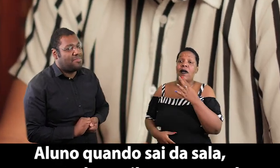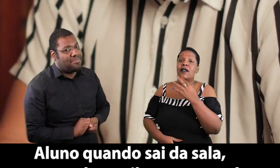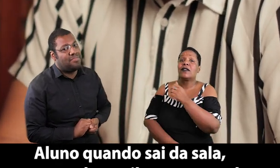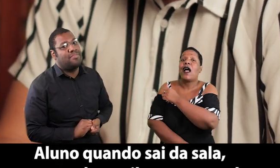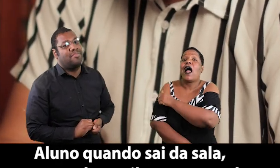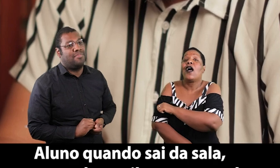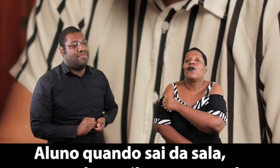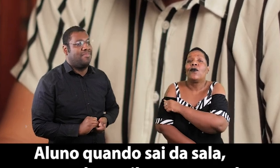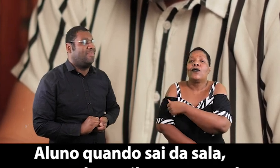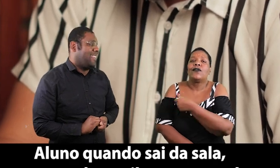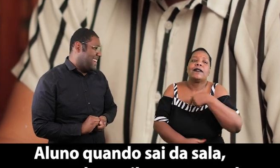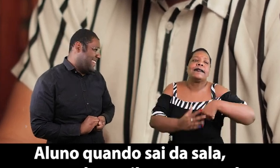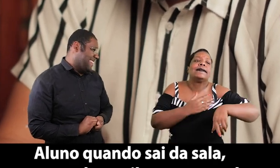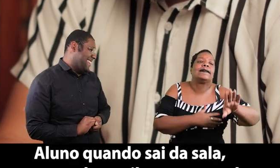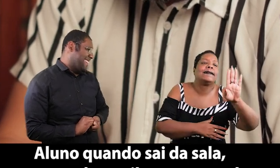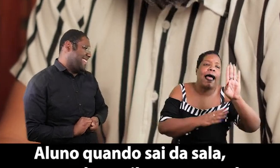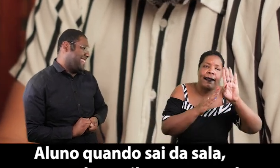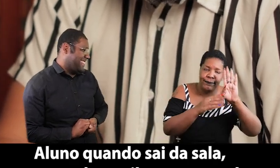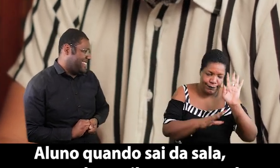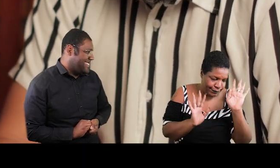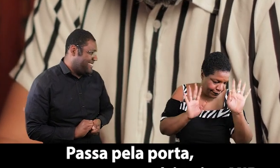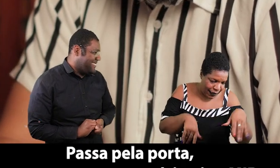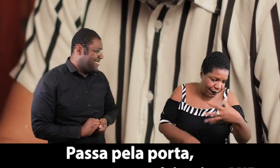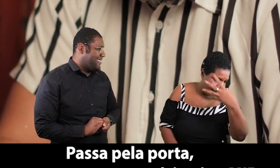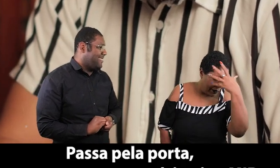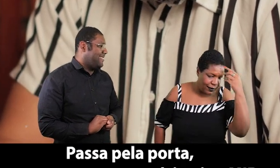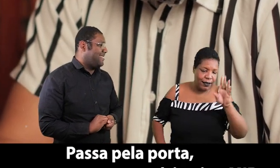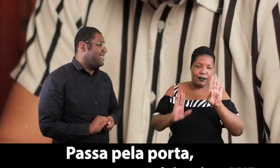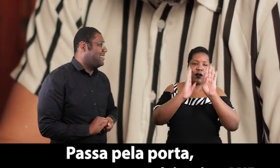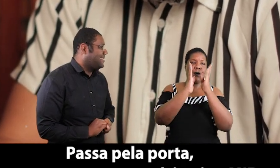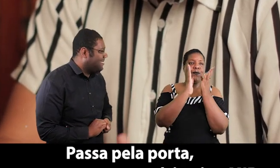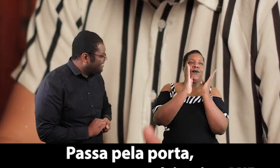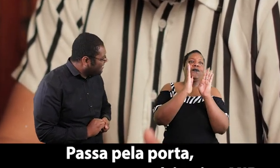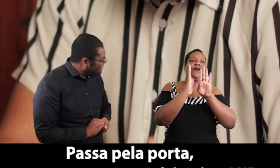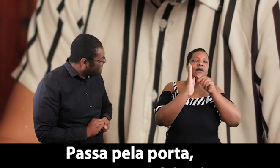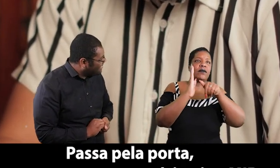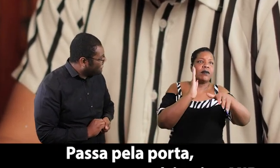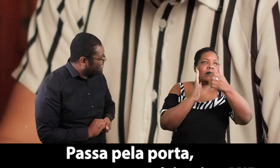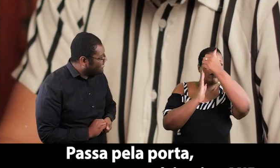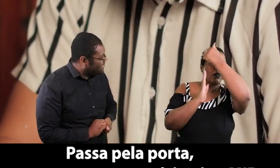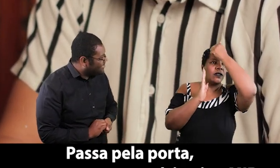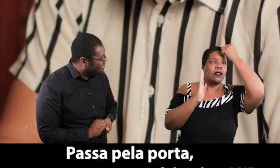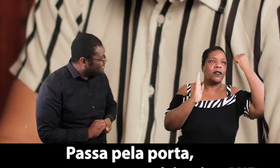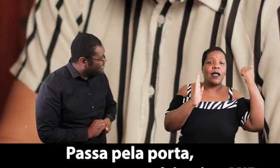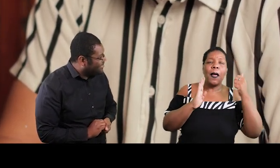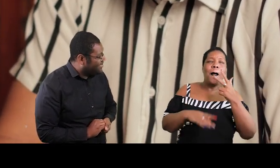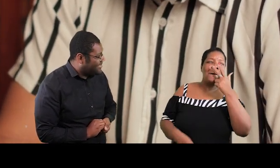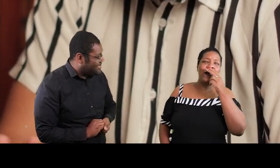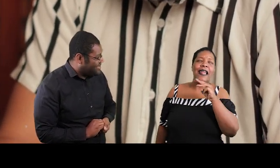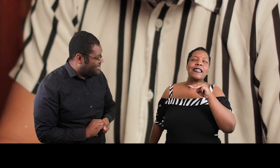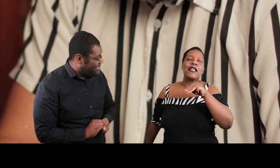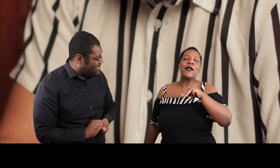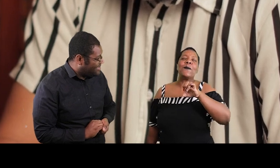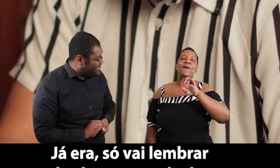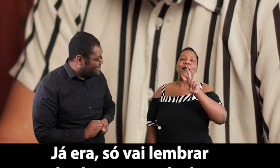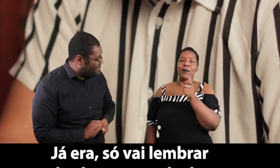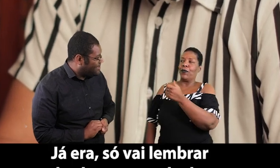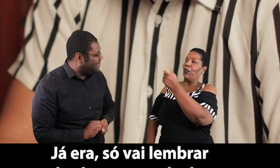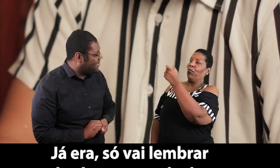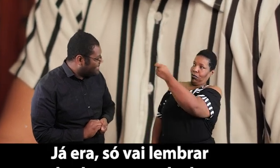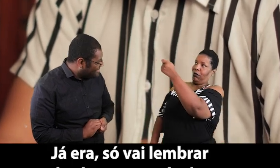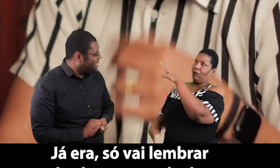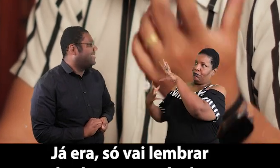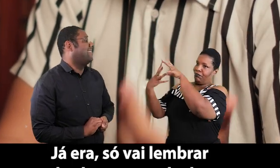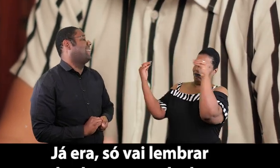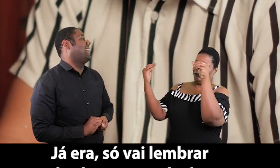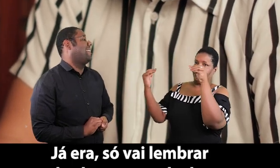da sala, esquece tudo aquilo que aprendeu, né? Passa pela porta, a porta apaga a memória, tipo MIB. O bicho já era.